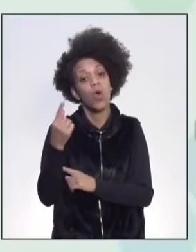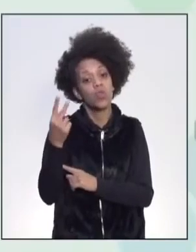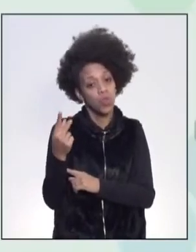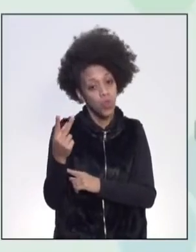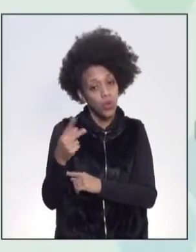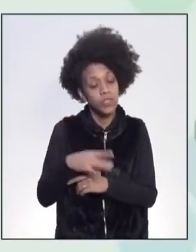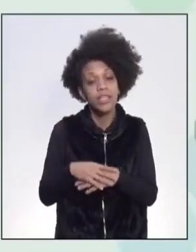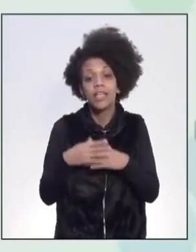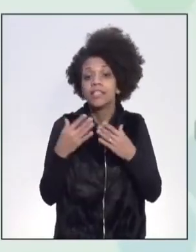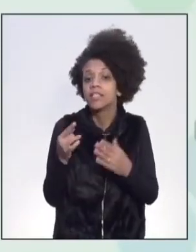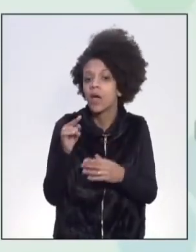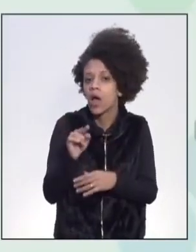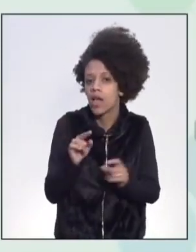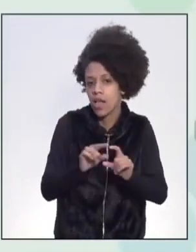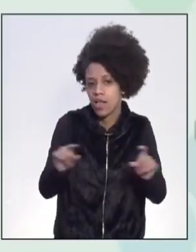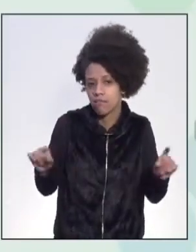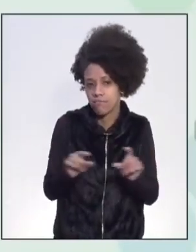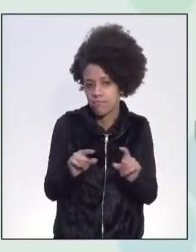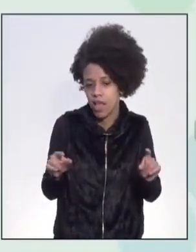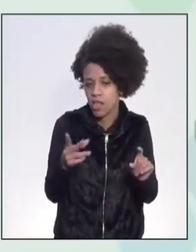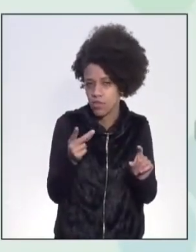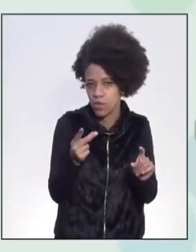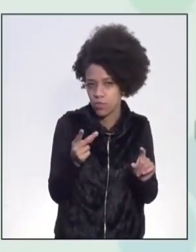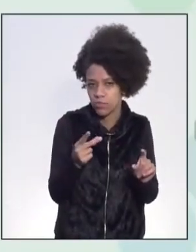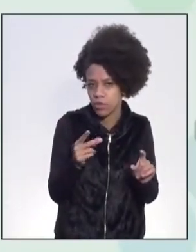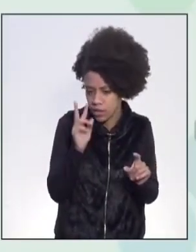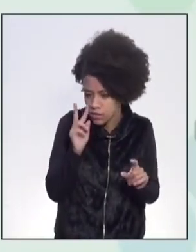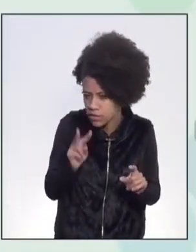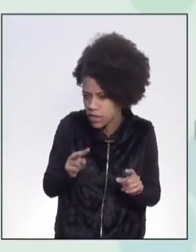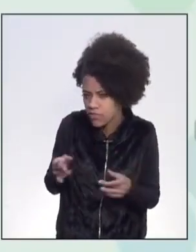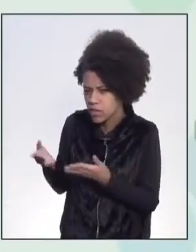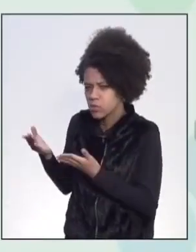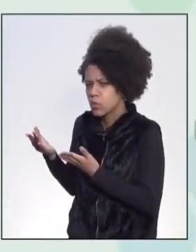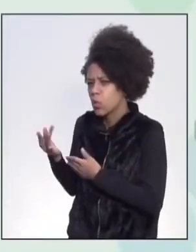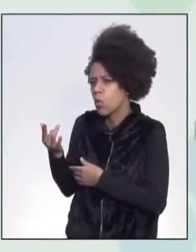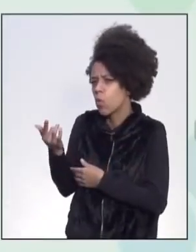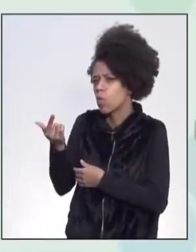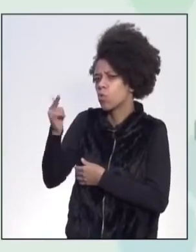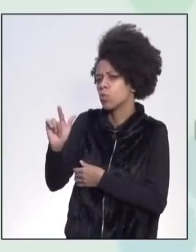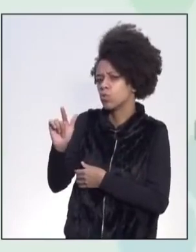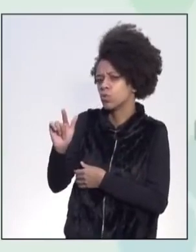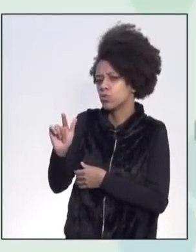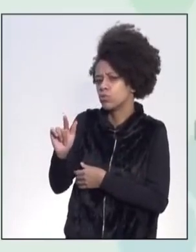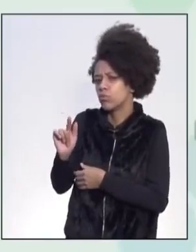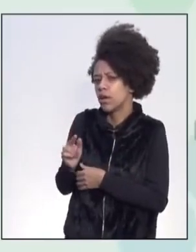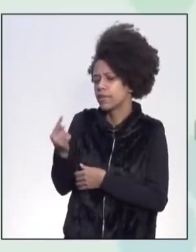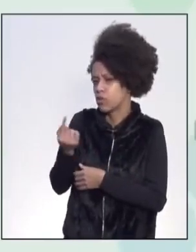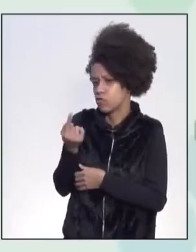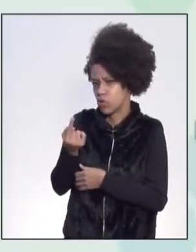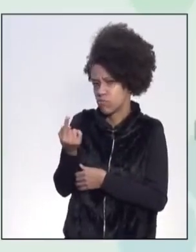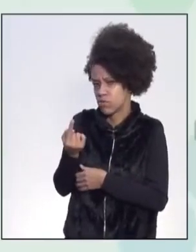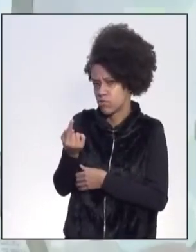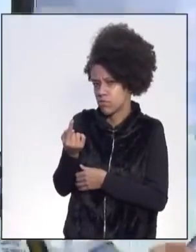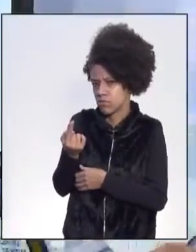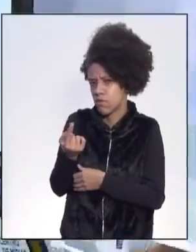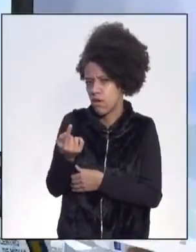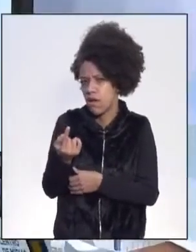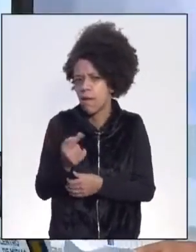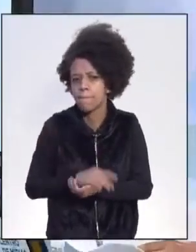12. Então, essa aqui é a nossa função do segundo grau. Está vendo esse último termo, que é o famoso termo independente? Até ficou parecendo um